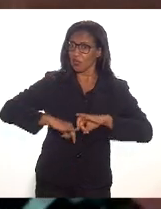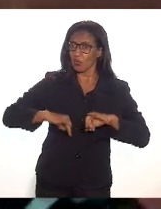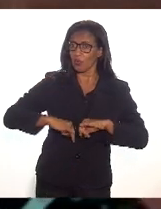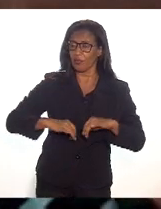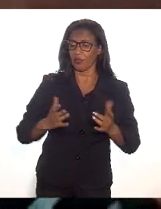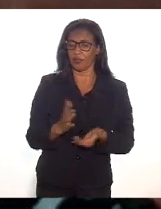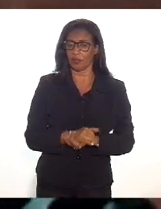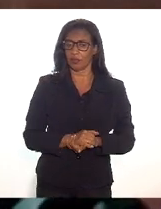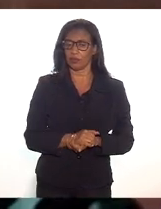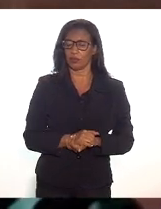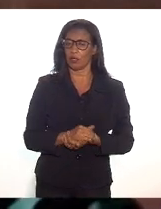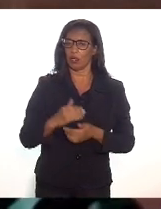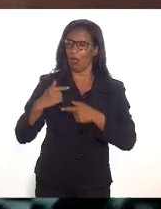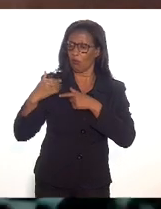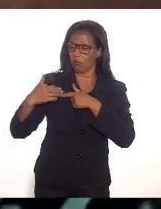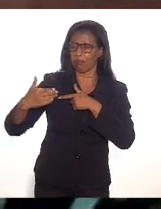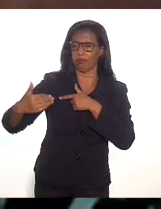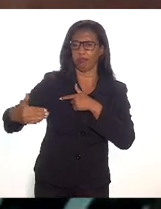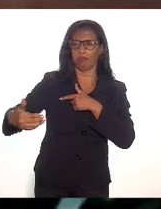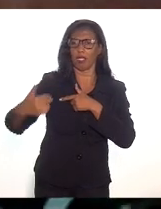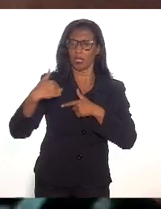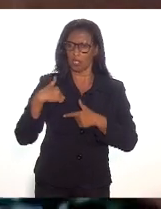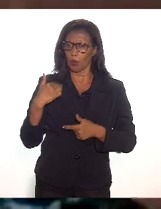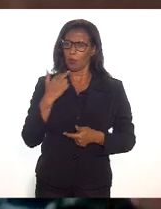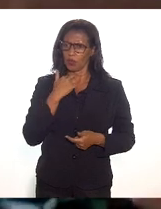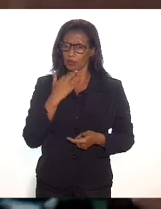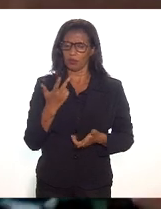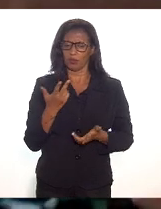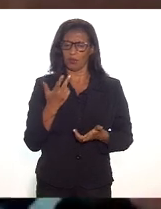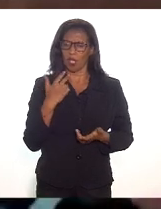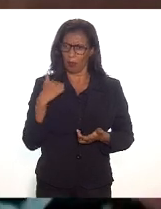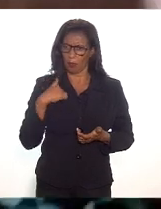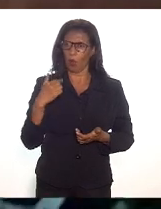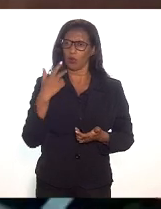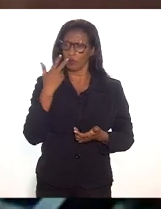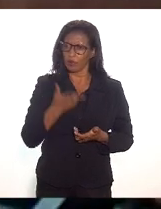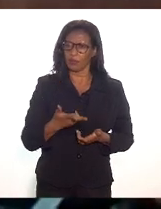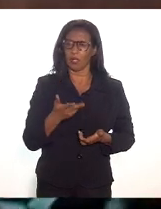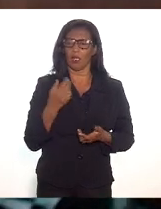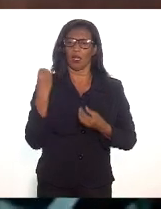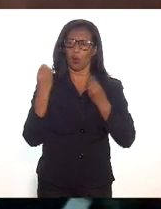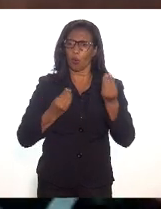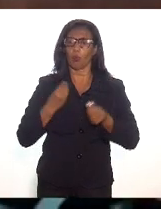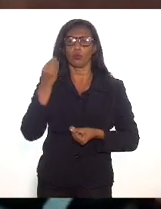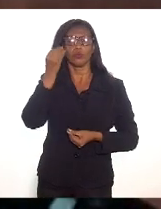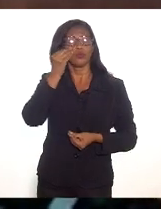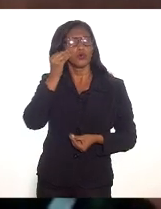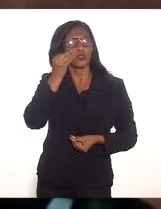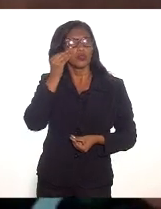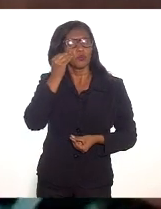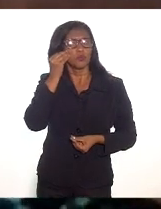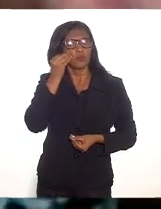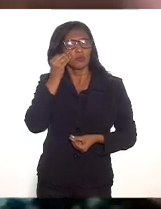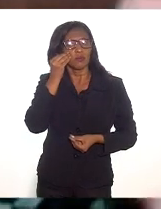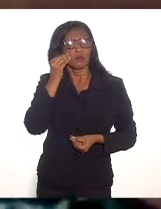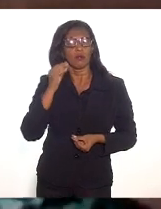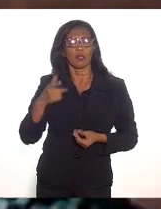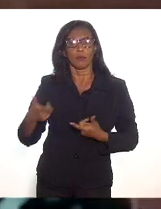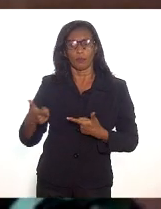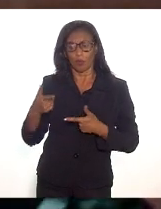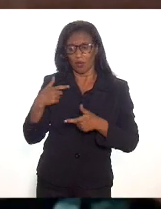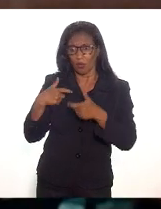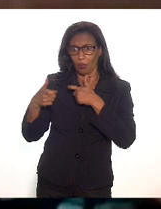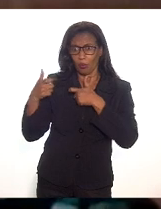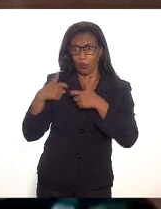a palavra, ao longo dos anos. E isso eu posso dizer como alguém que tem experiência na luta pela água desde